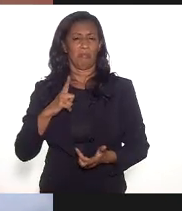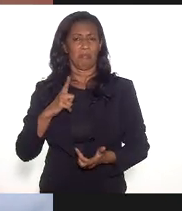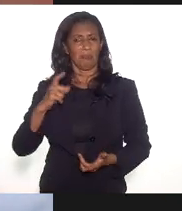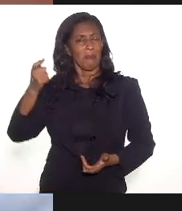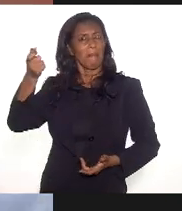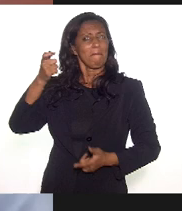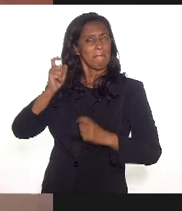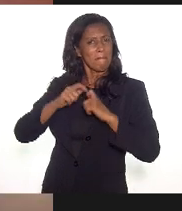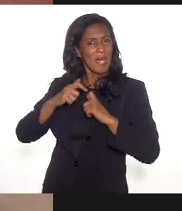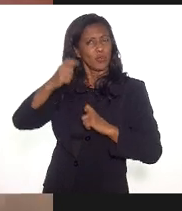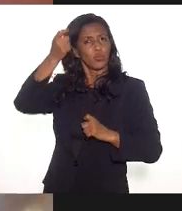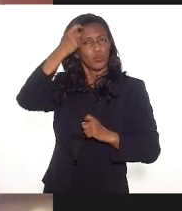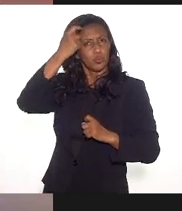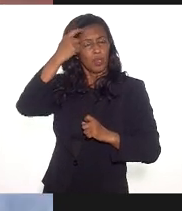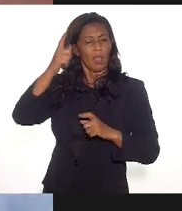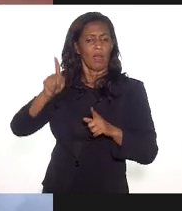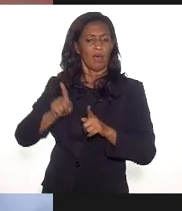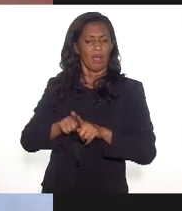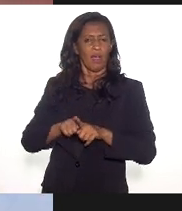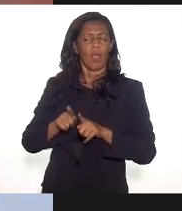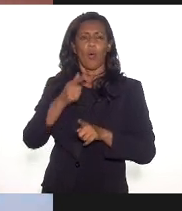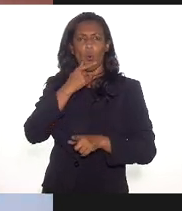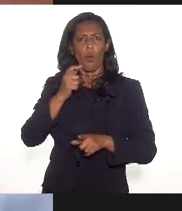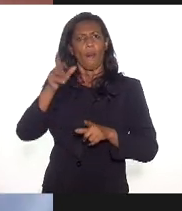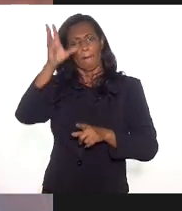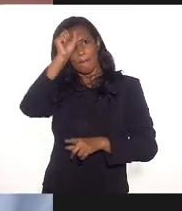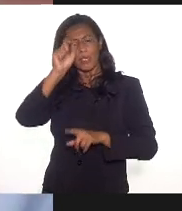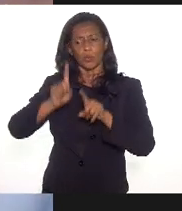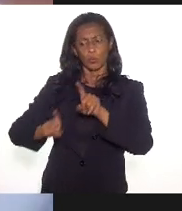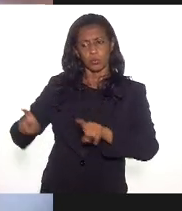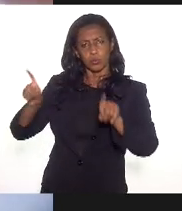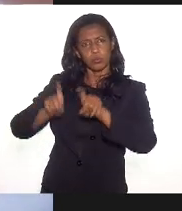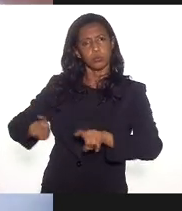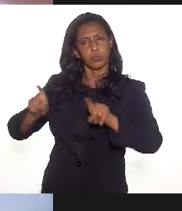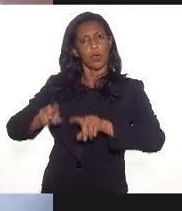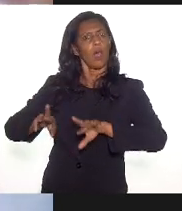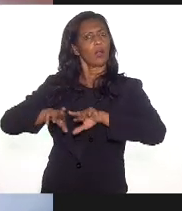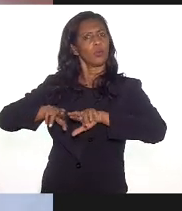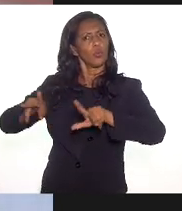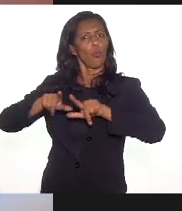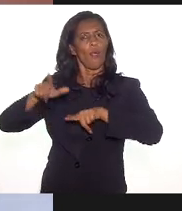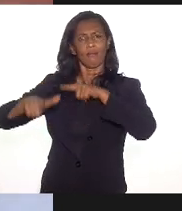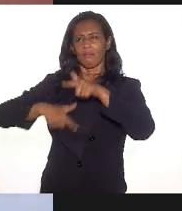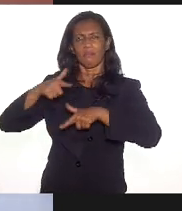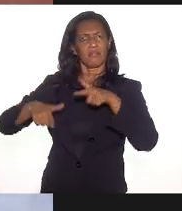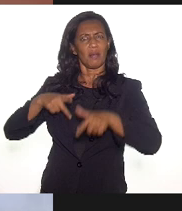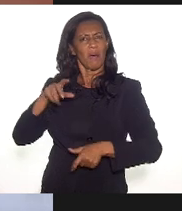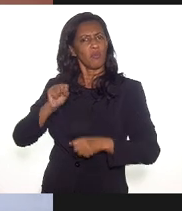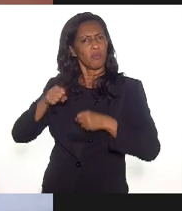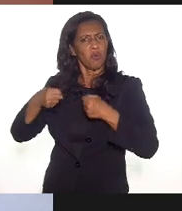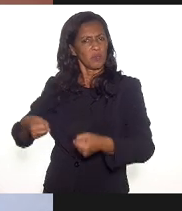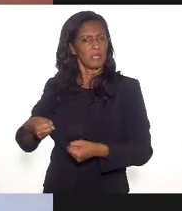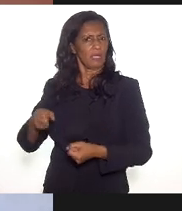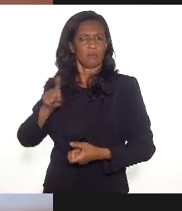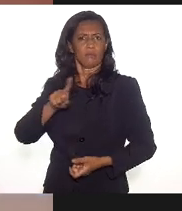psiquiatra, os caras aprendem a mexer no computador, não é trabalho forçado, não.